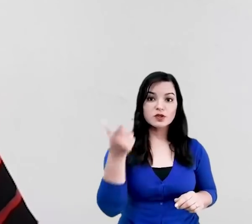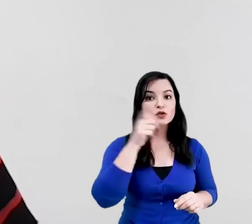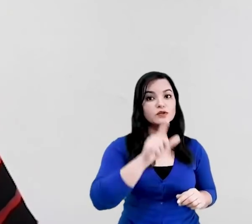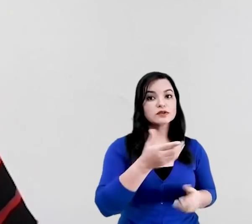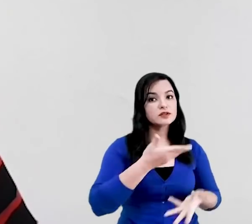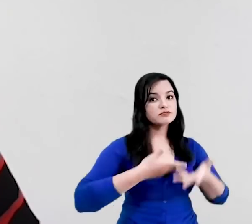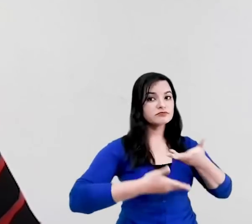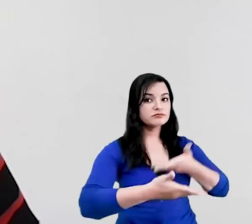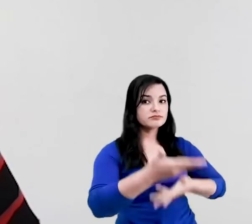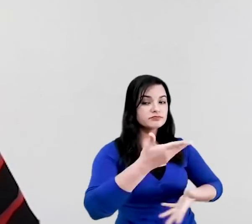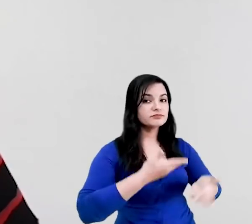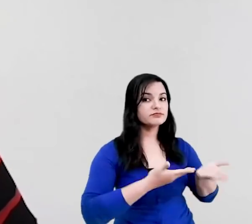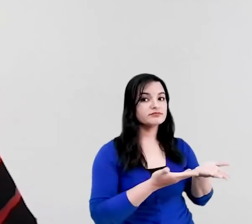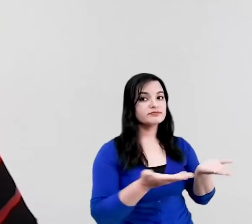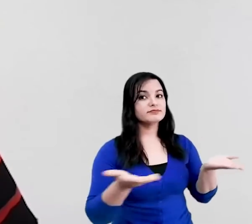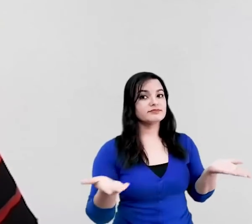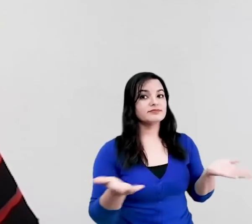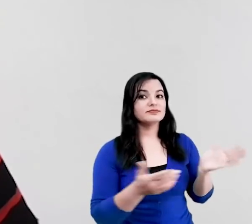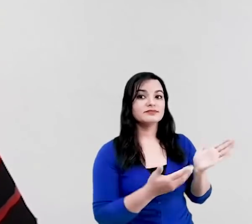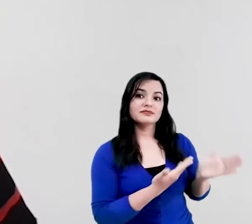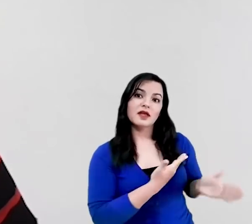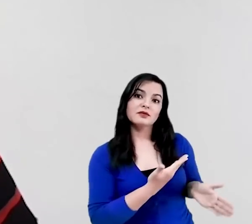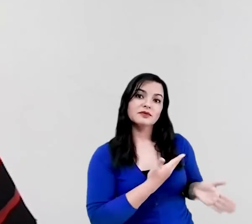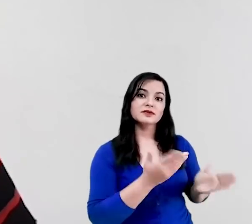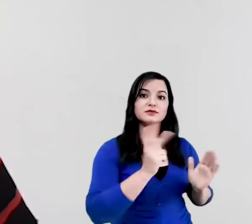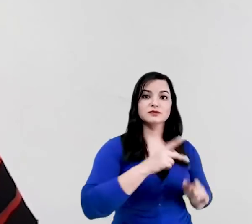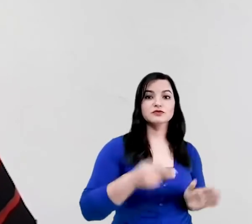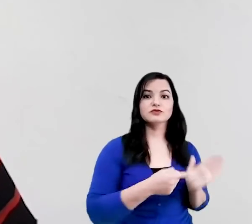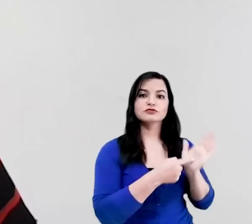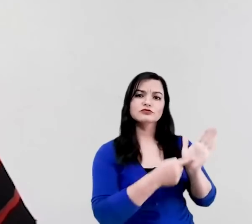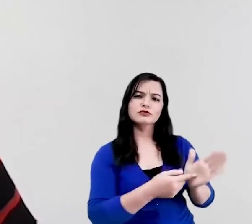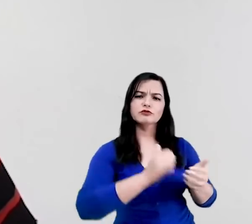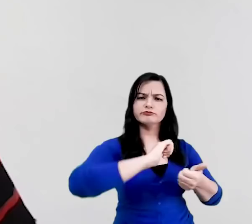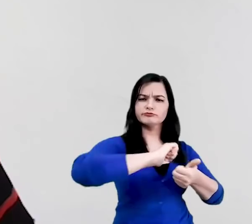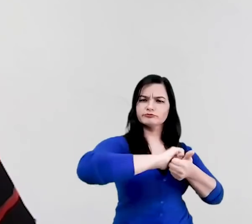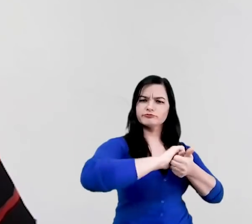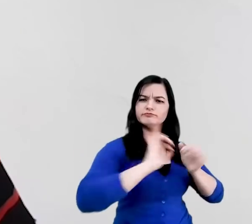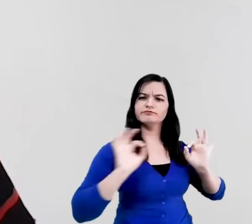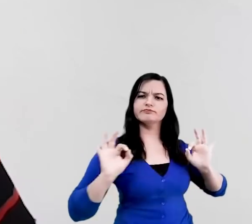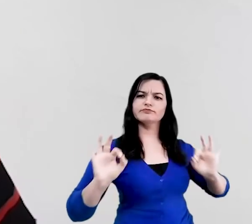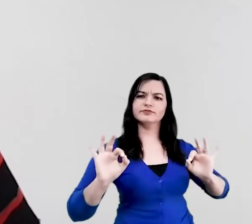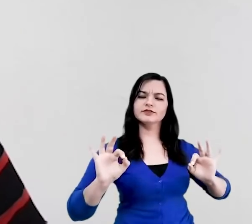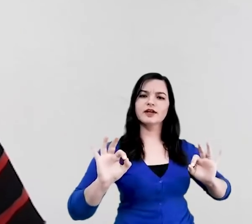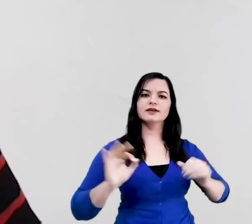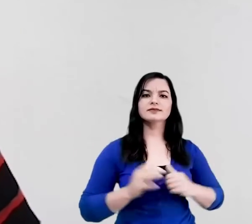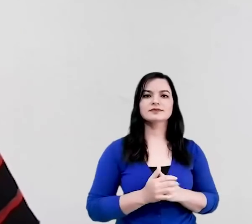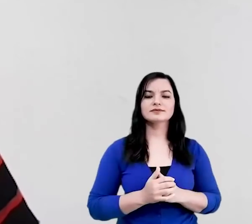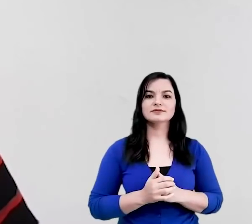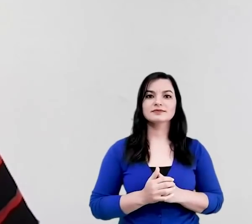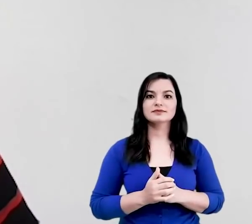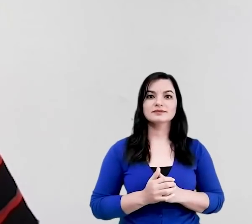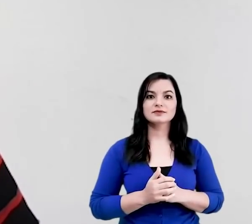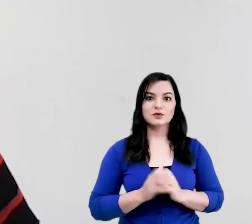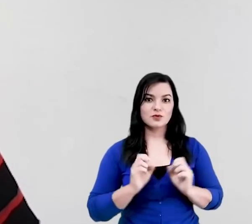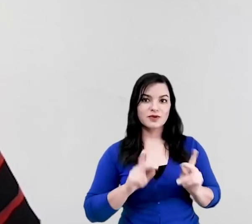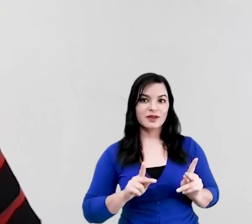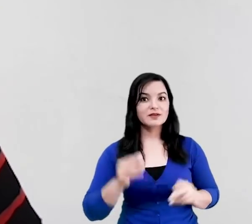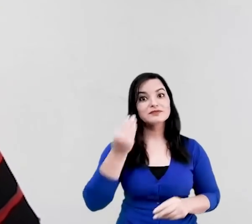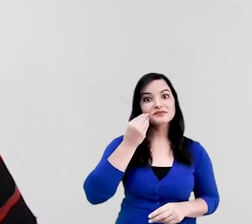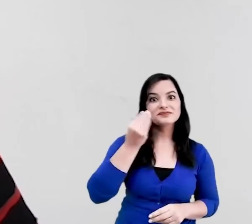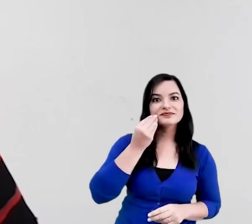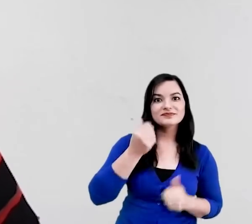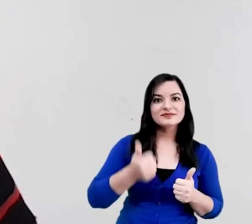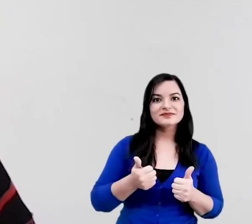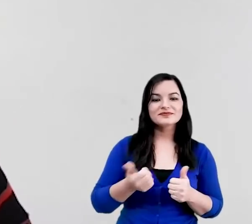isso lá na escola com bastante qualidade, com aprendizagens bem ricas para vocês. O que você acha de tentar?